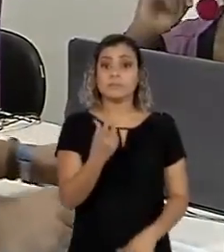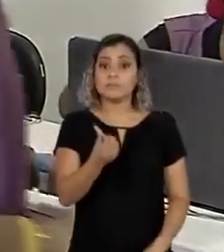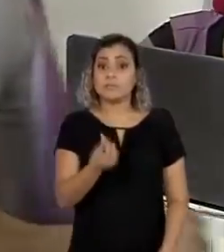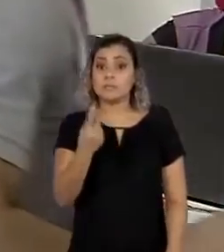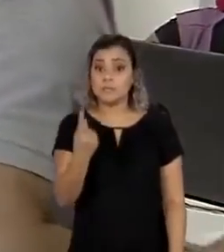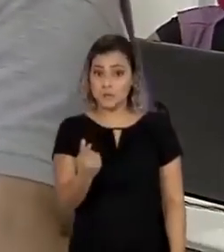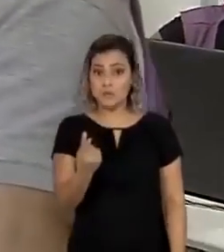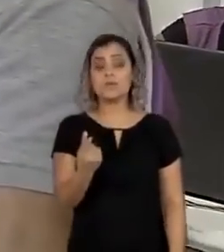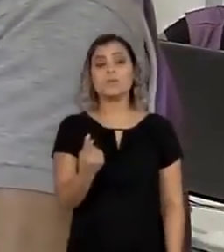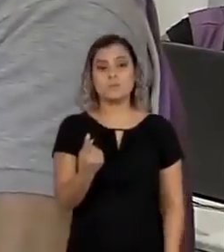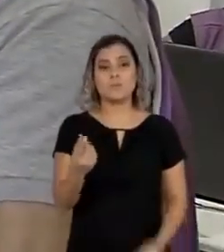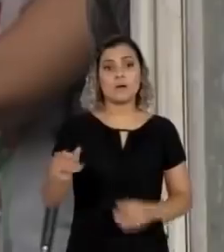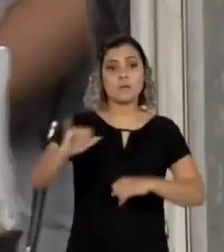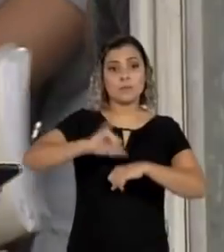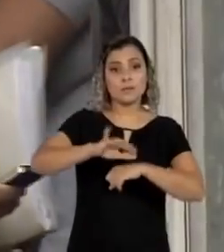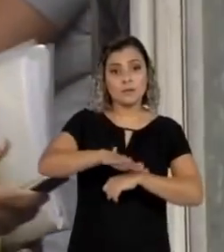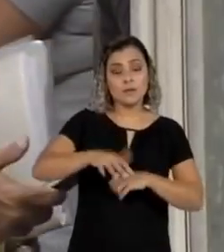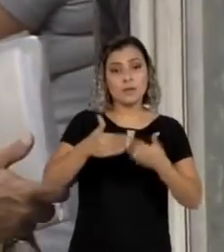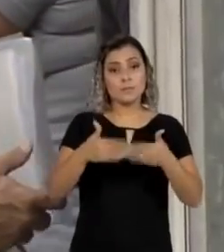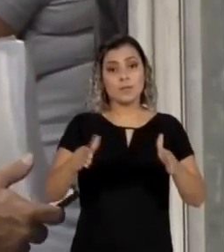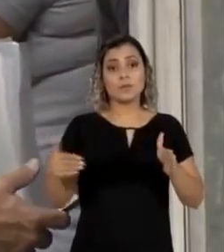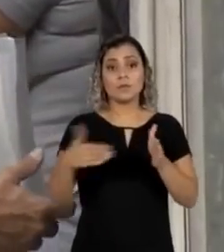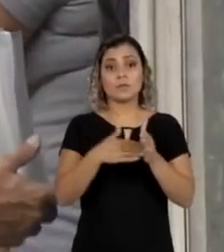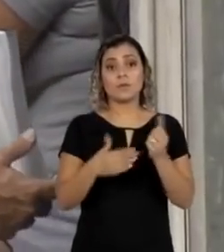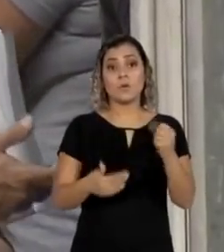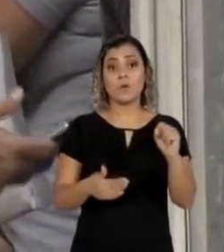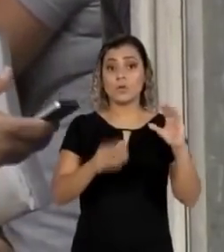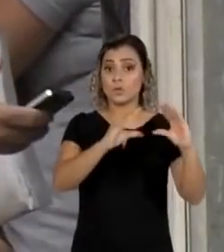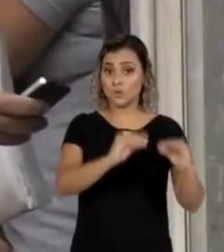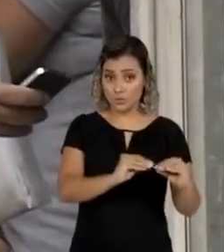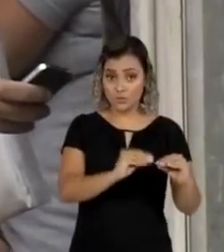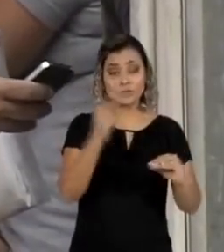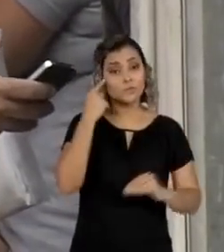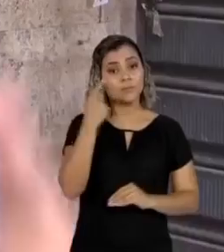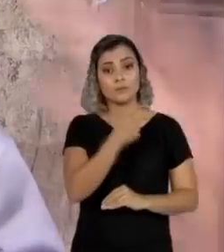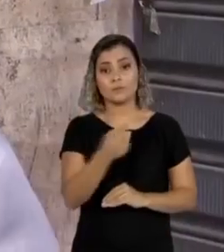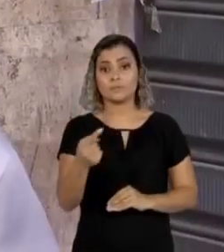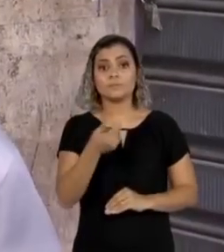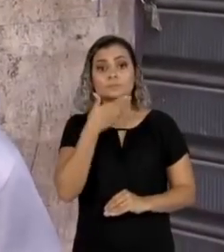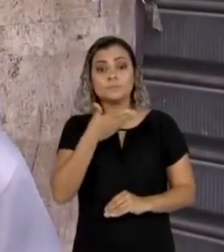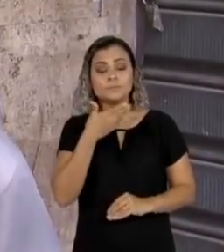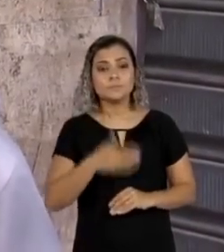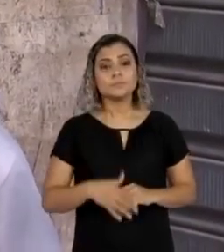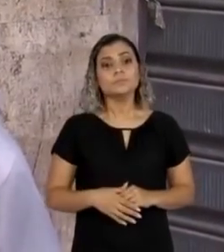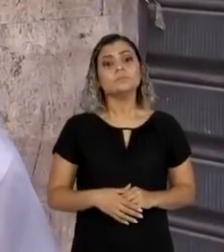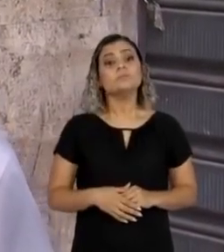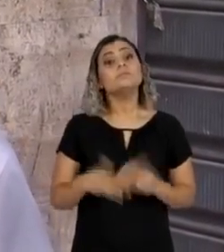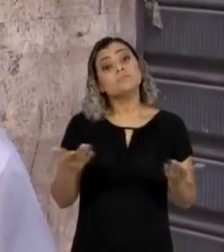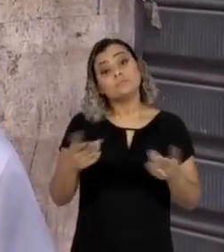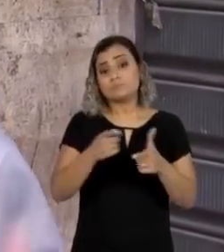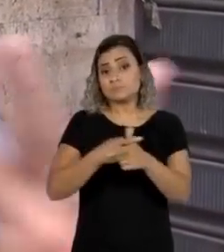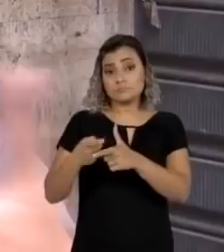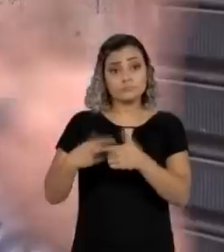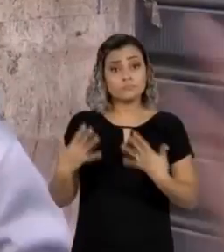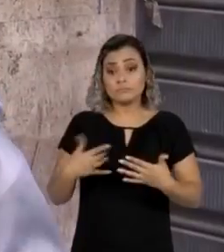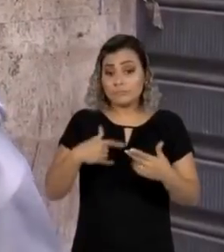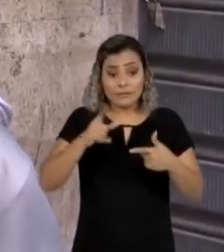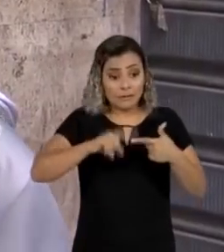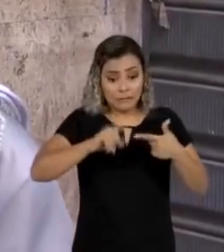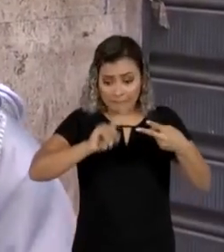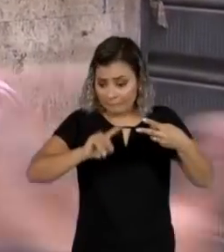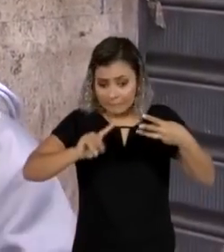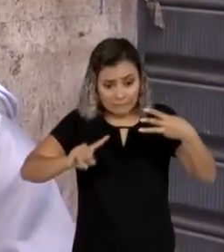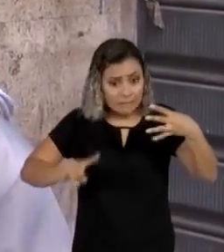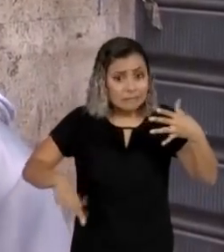agências das capitais vão ficar abertas até às 8 da noite na primeira semana de dezembro. Porque ela quita uma dívida, mas acaba depois criando 2, 3,